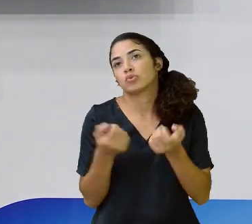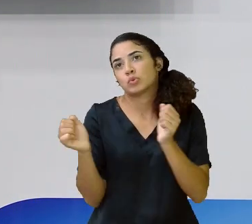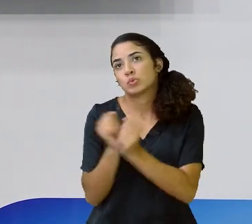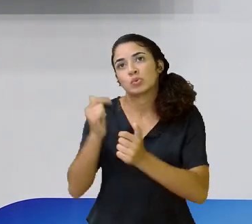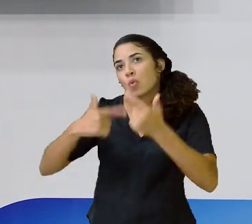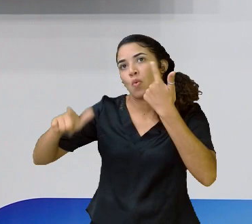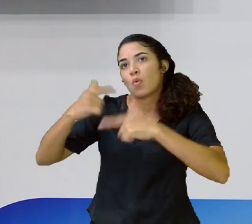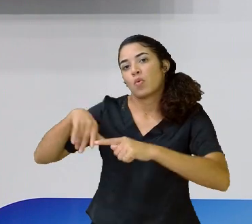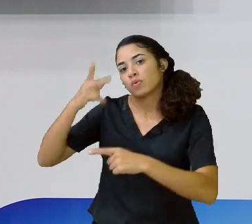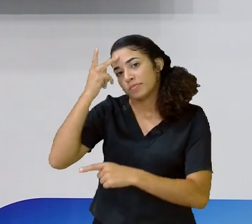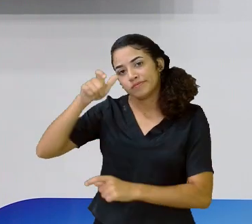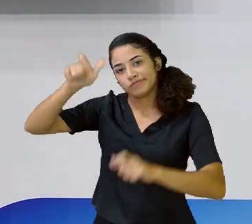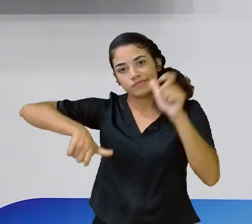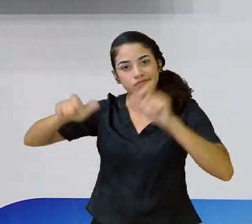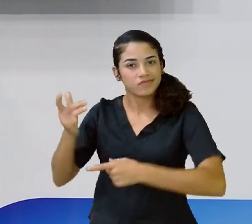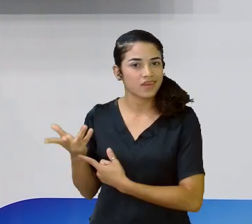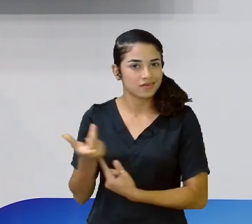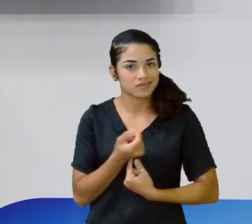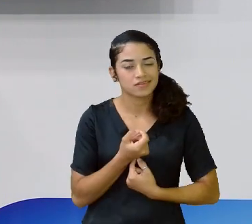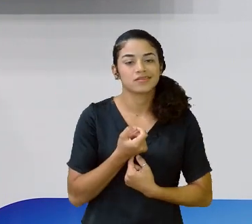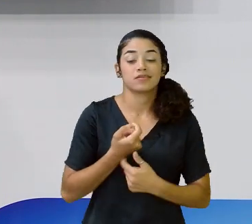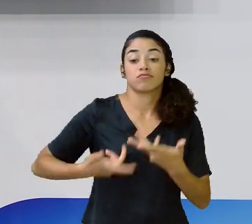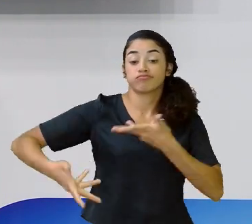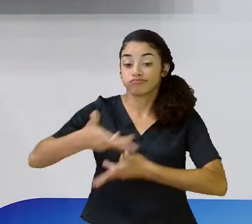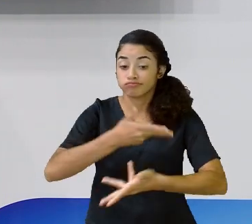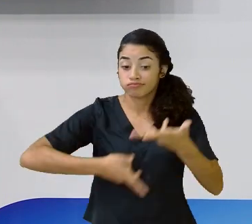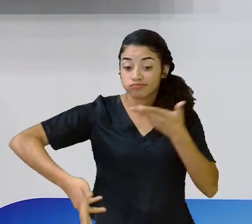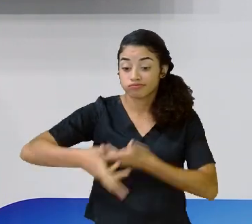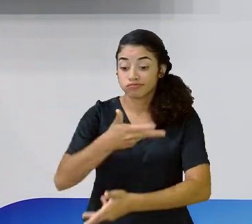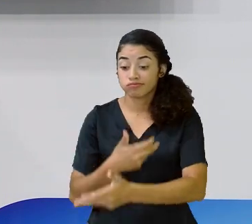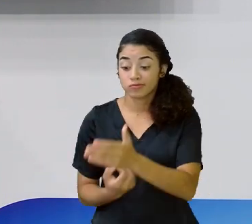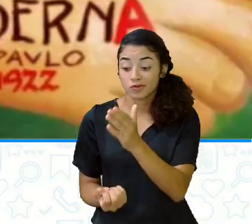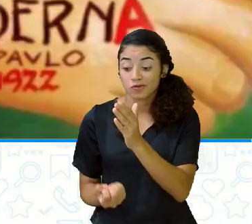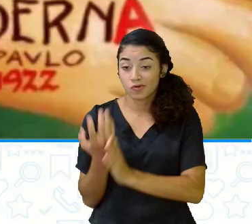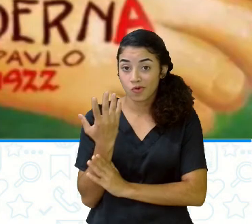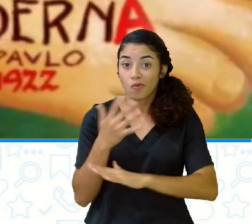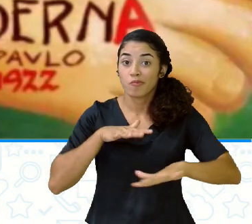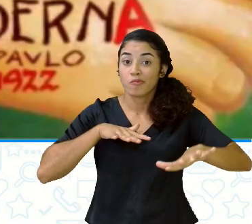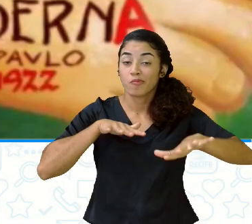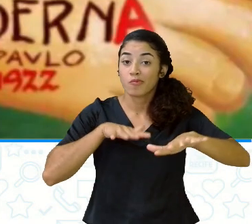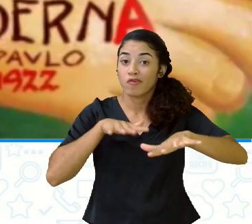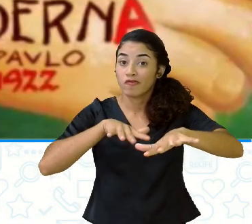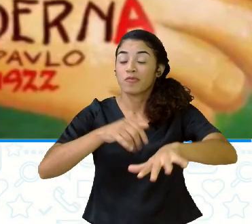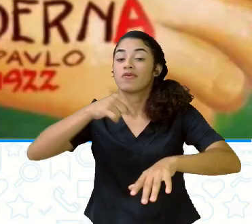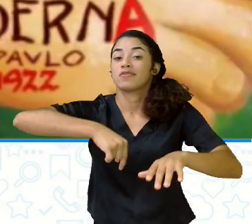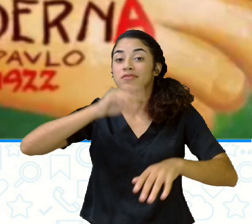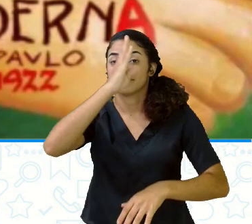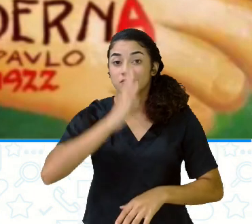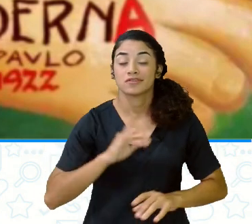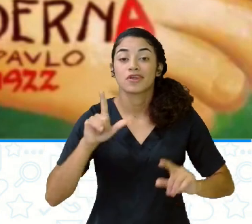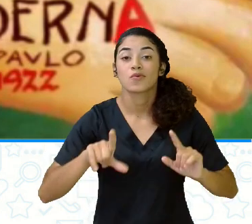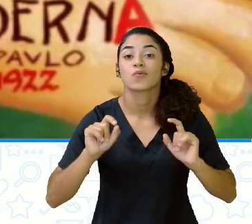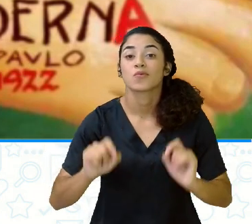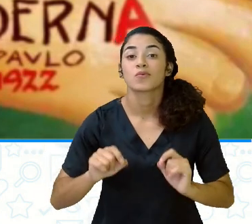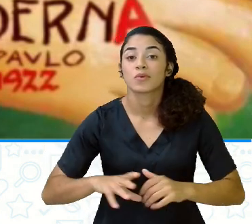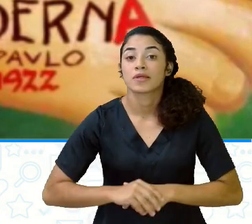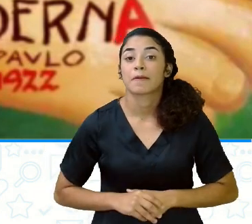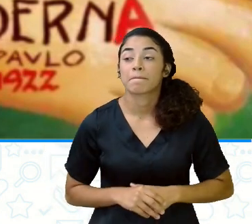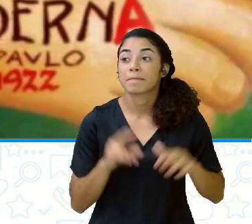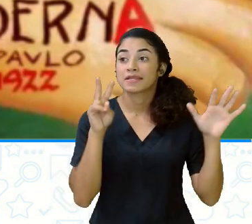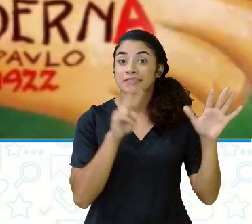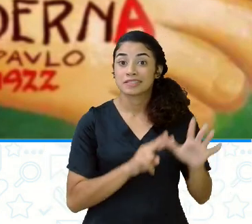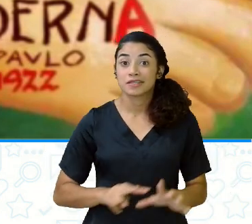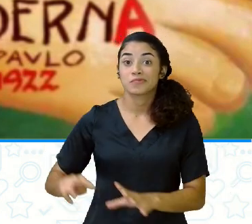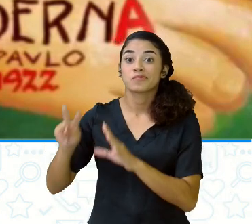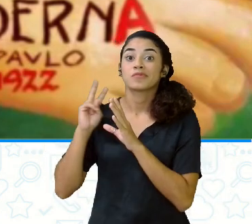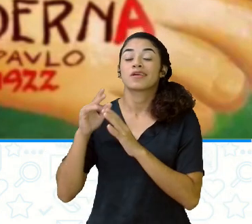artistas, aumentando o seu repertório, até que eles criaram um movimento muito importante aqui no Brasil, que foi a Semana da